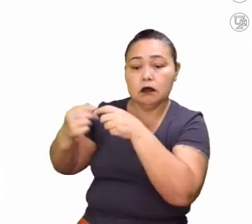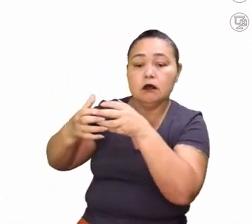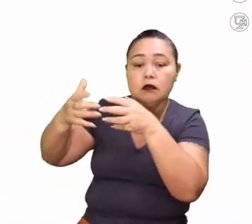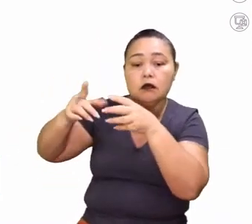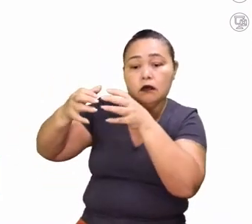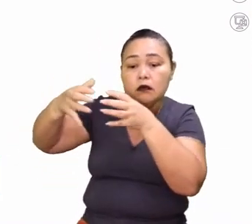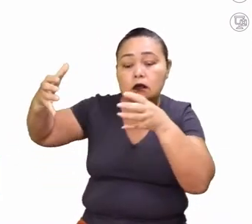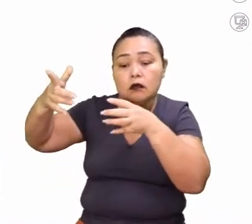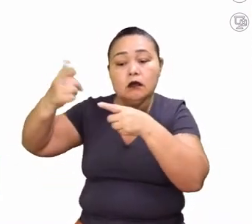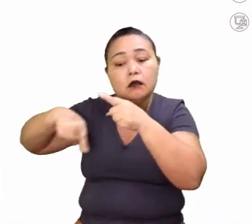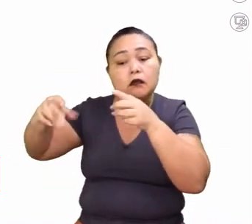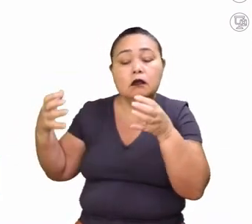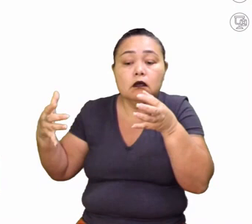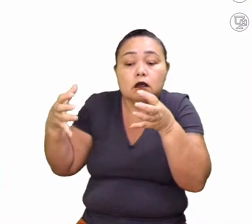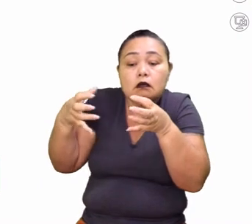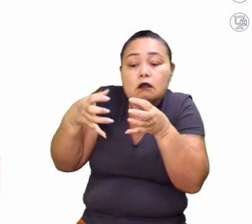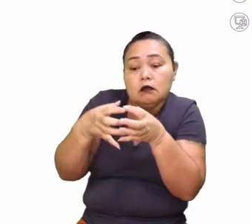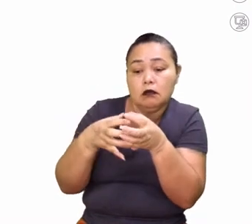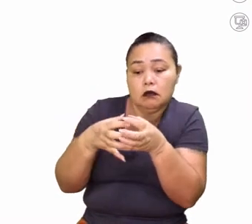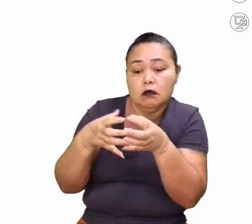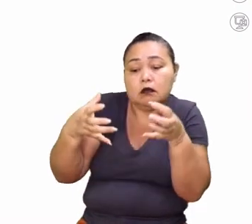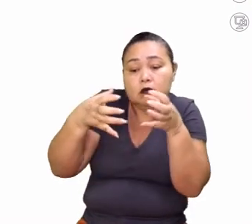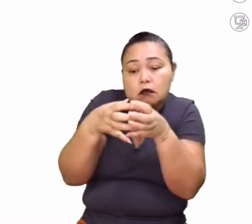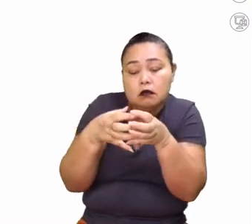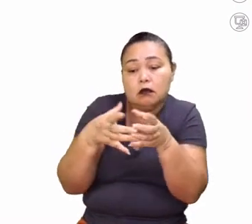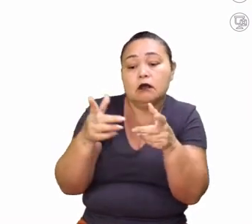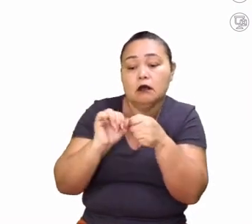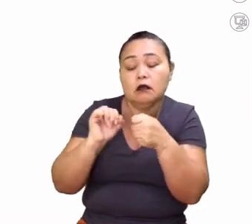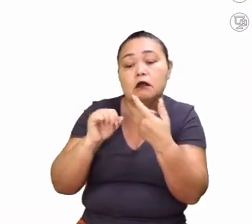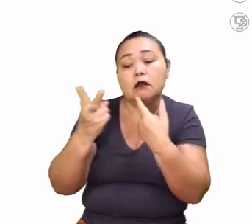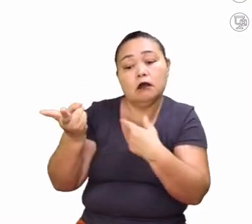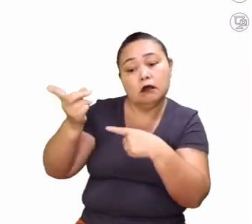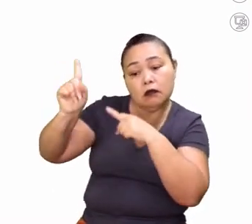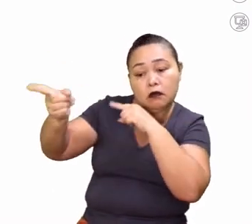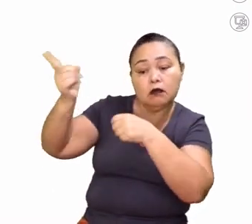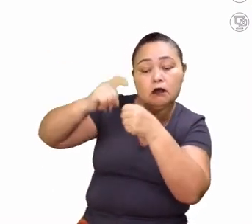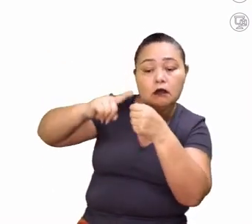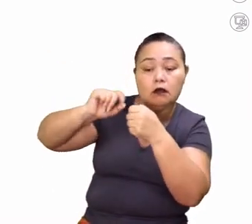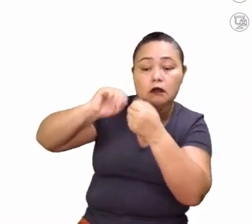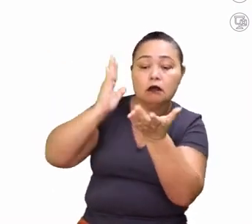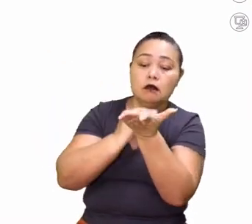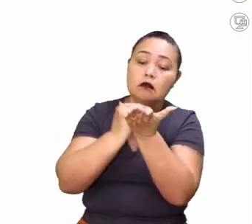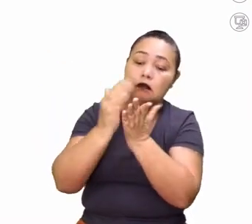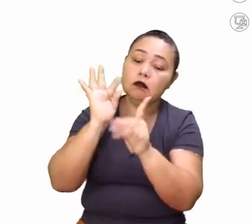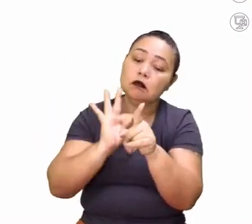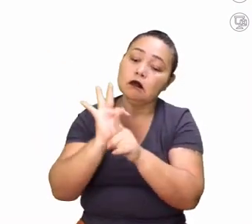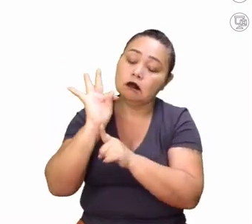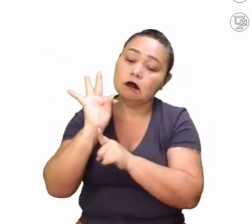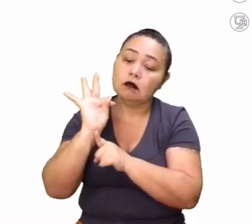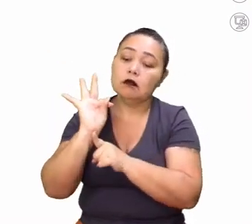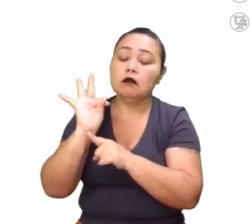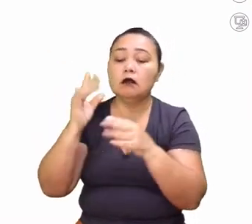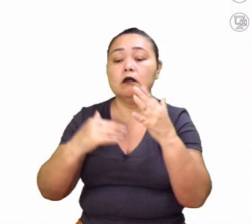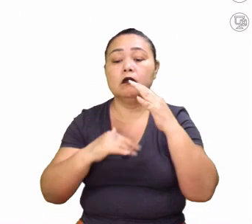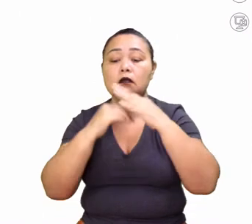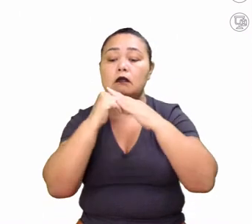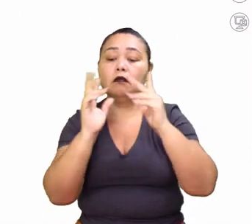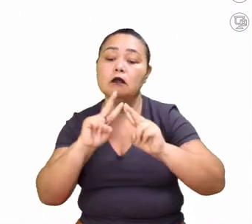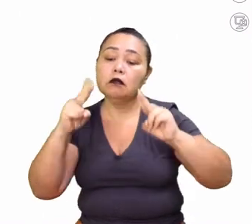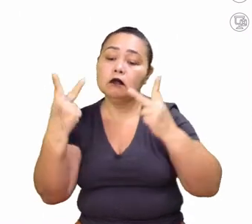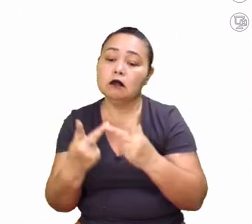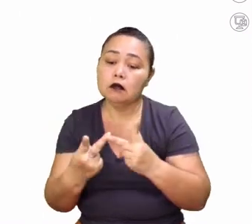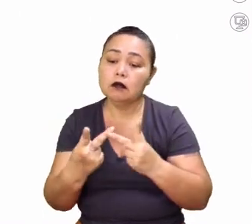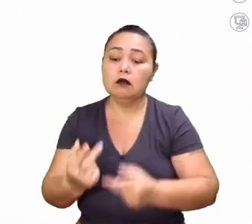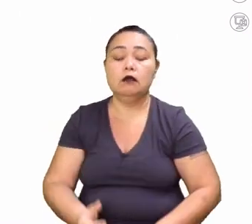adiabática uma contração isotérmica e uma contração adiabática e voltar pro nível inicial de temperatura pressão e